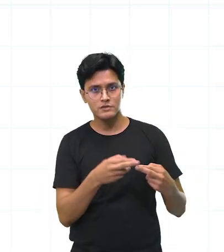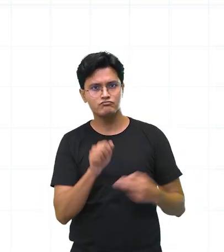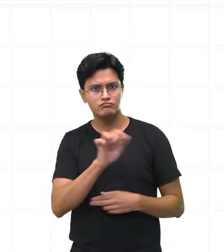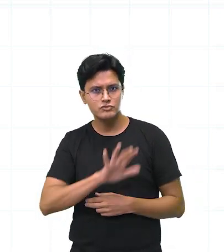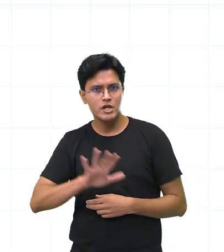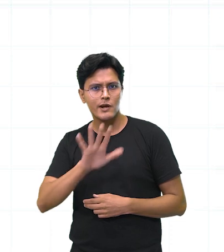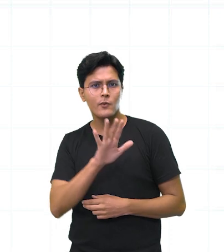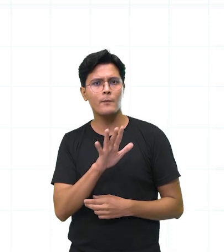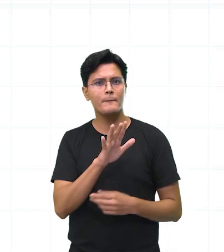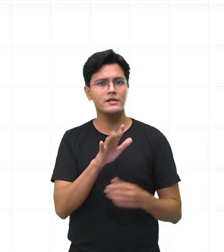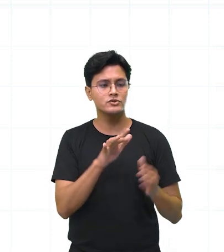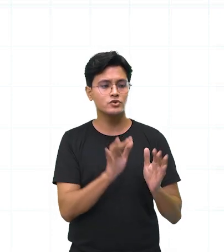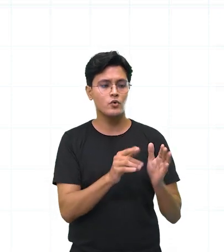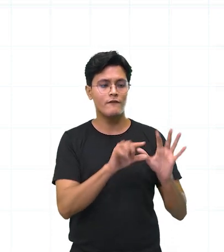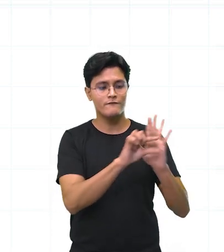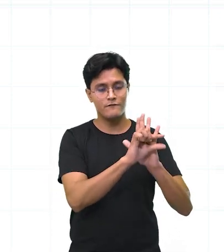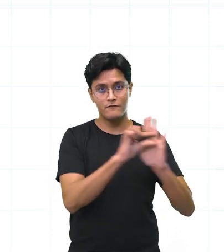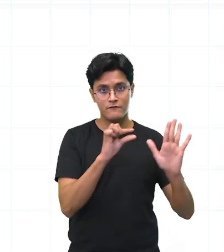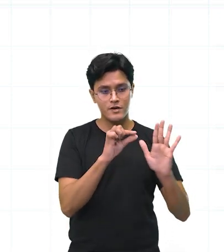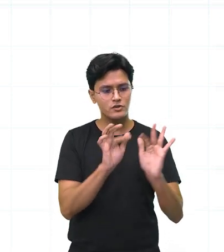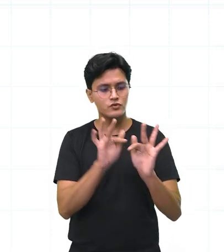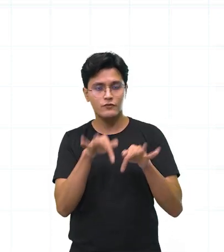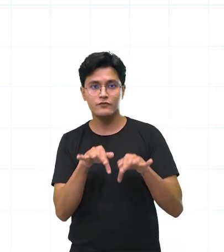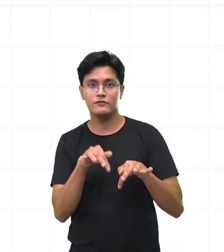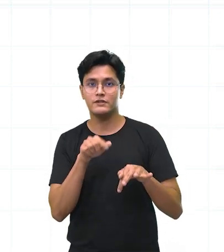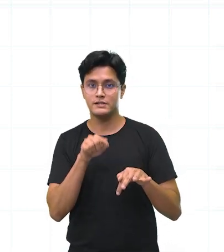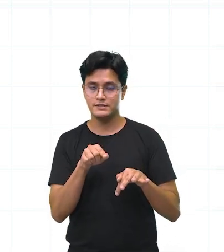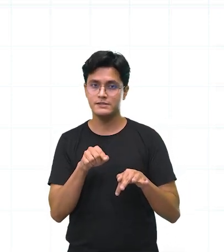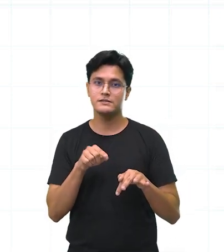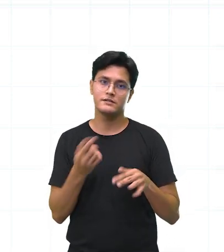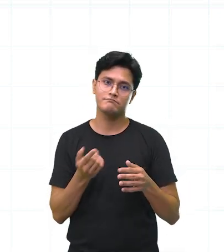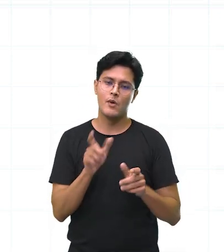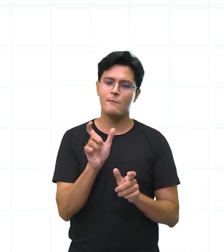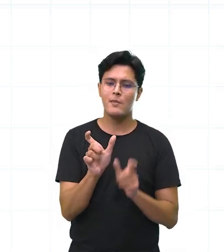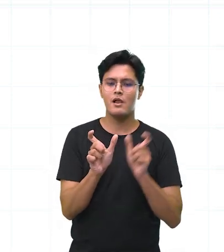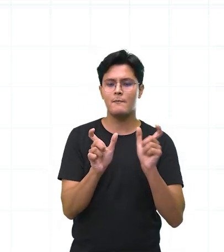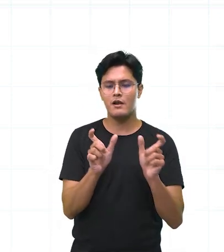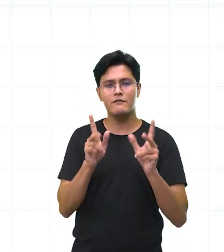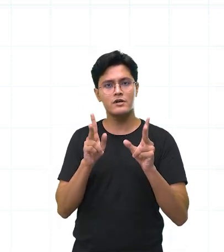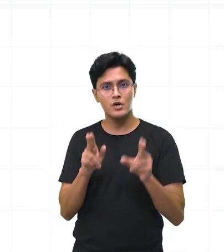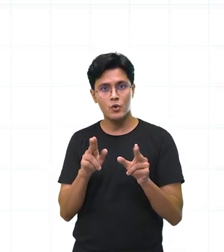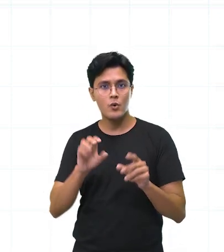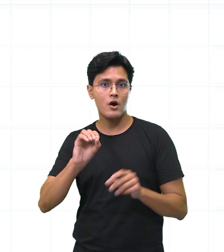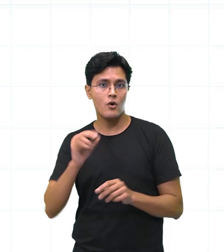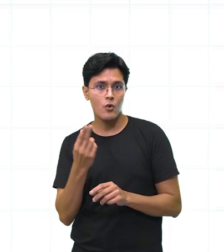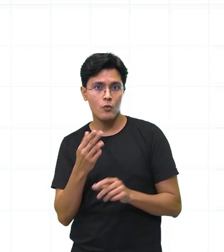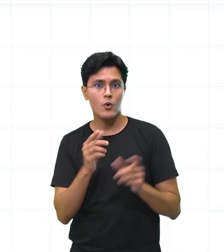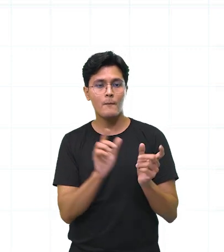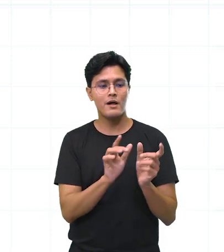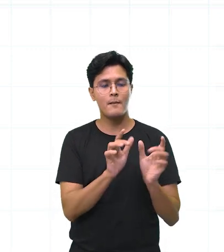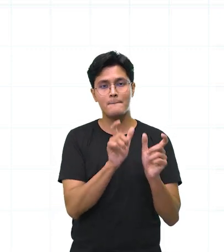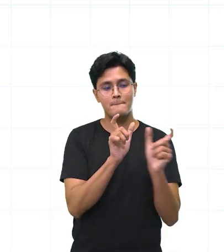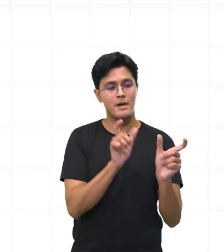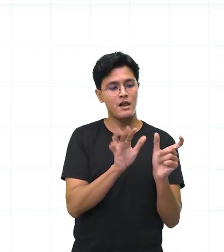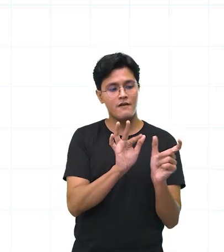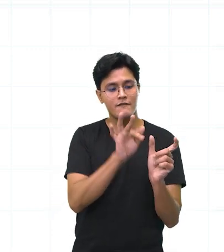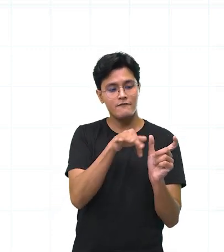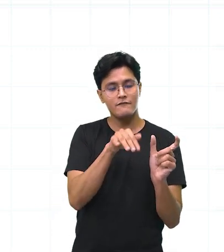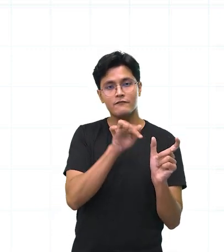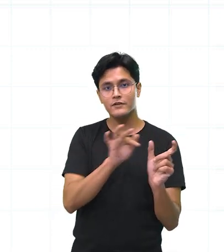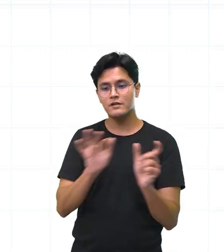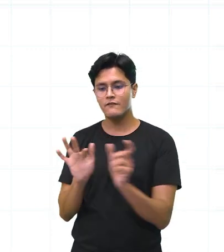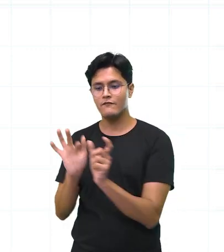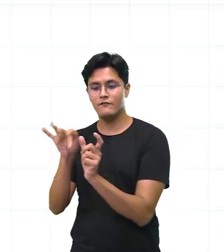dos nossos versos, joguinho das palavras, às vezes é a mesma terminação, a questão sonora, que já vai dar também